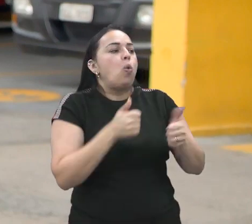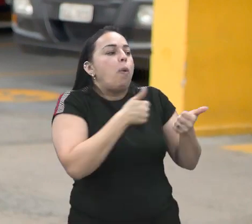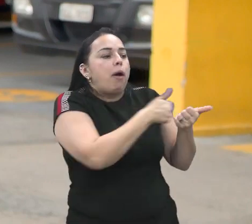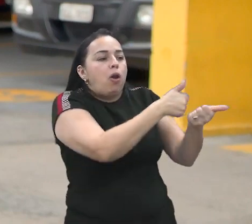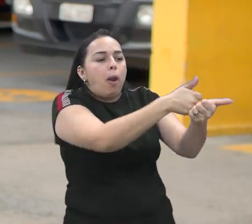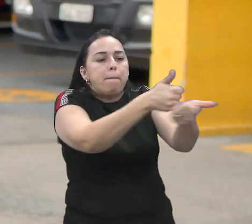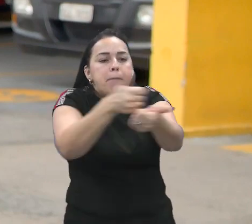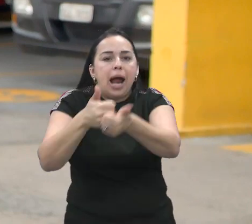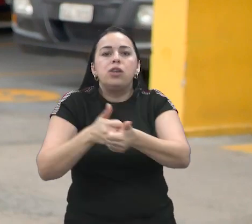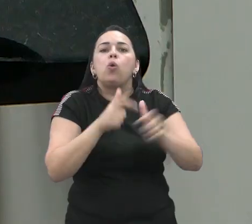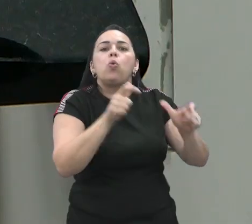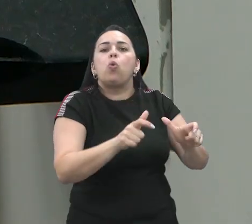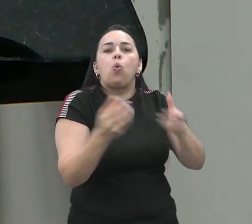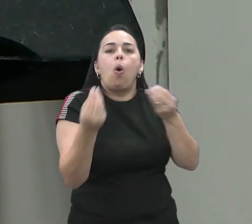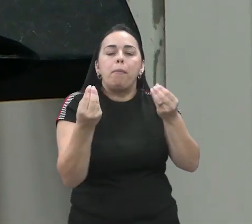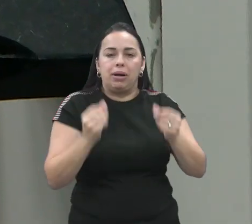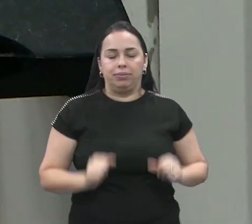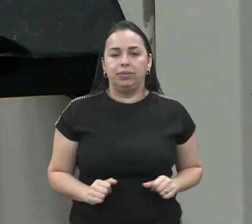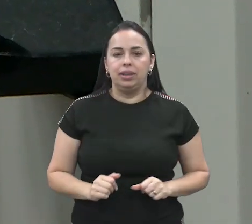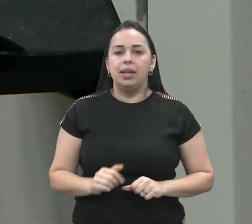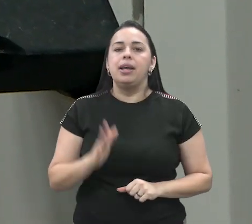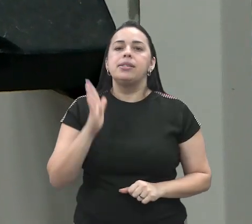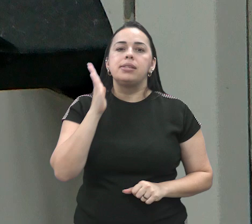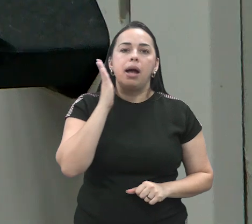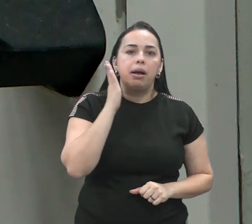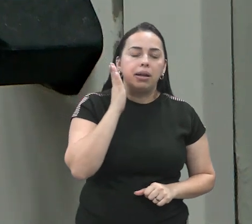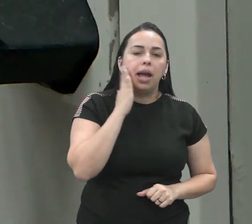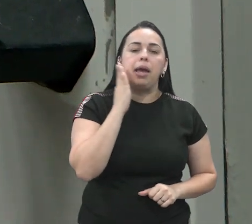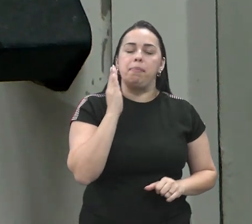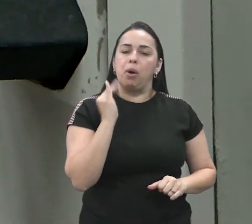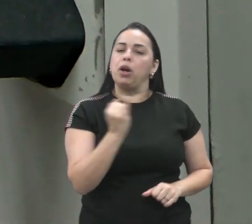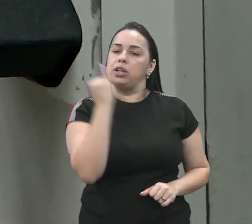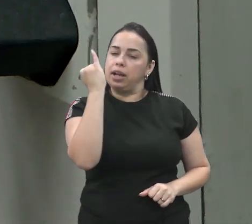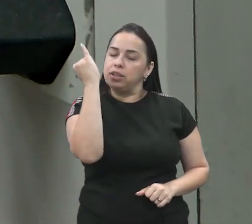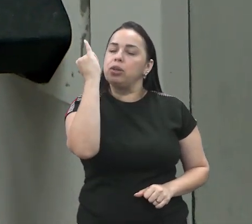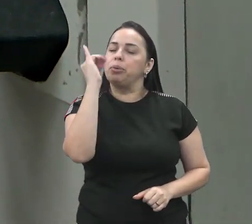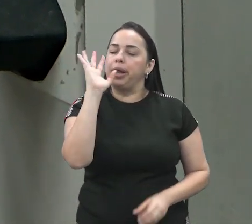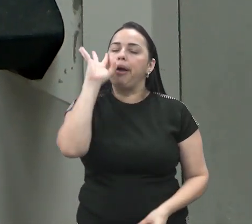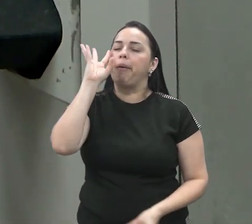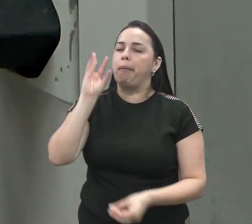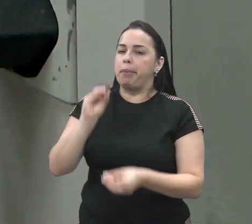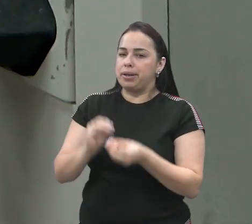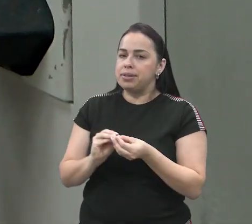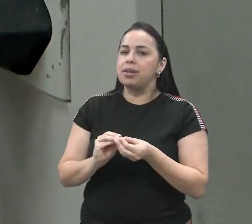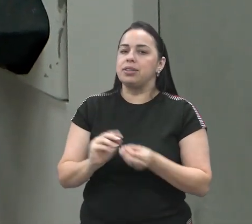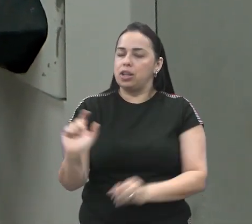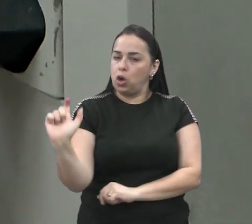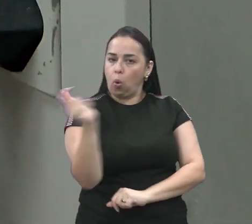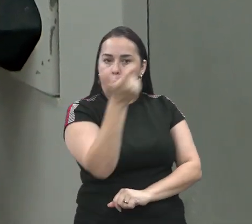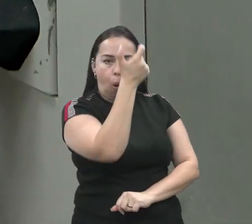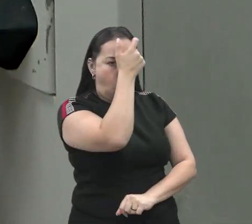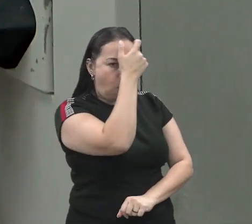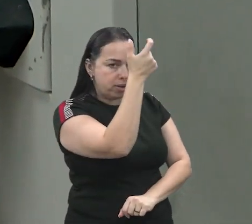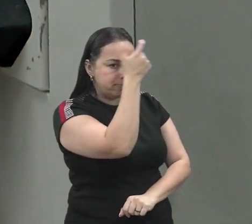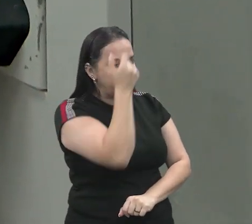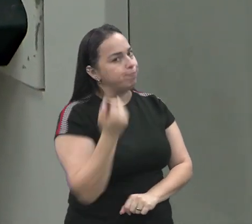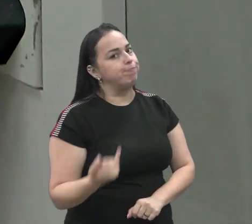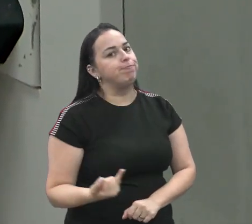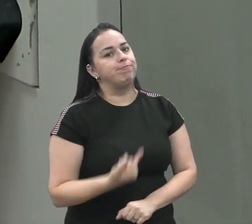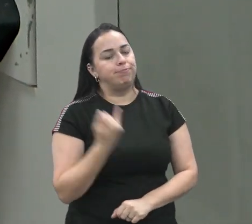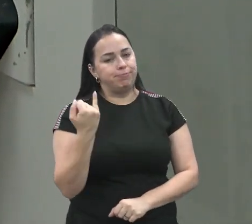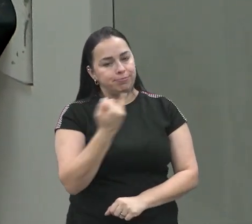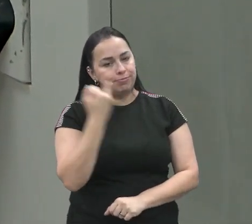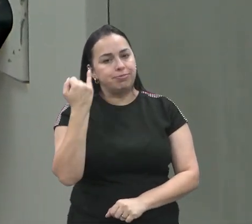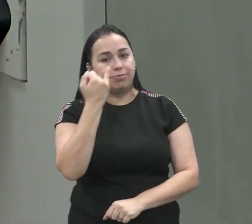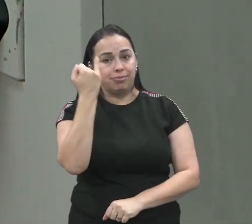pontos de referência também. Tão importante quanto saber o que fazer na hora do perigo é ter em mente que a conscientização é um